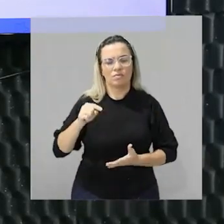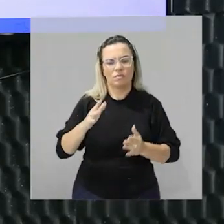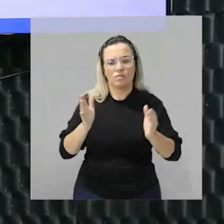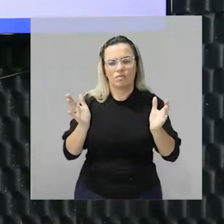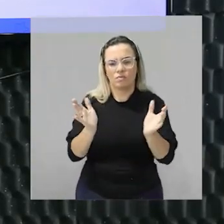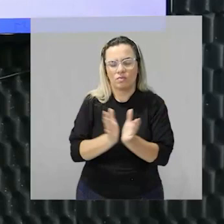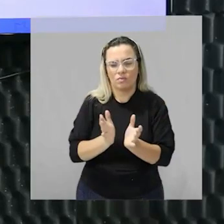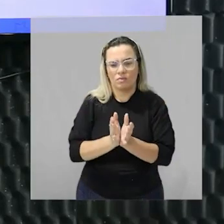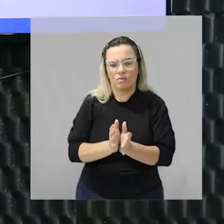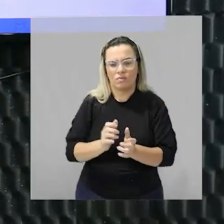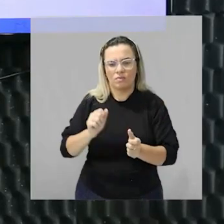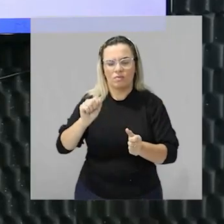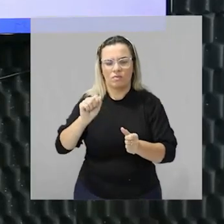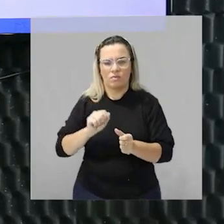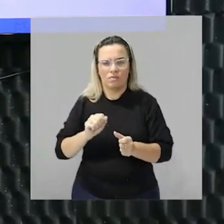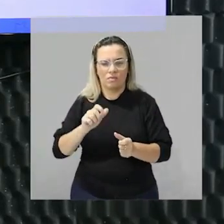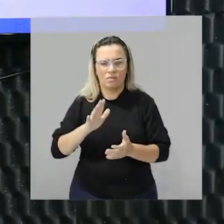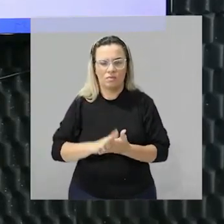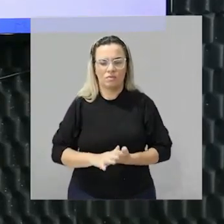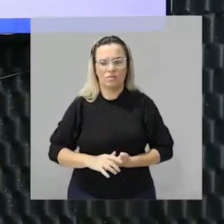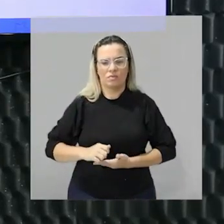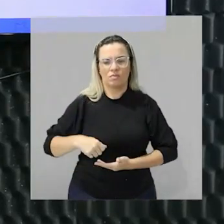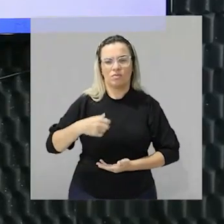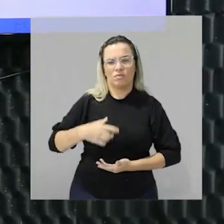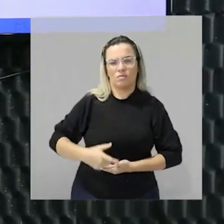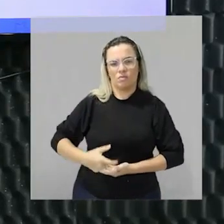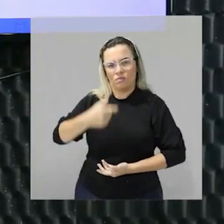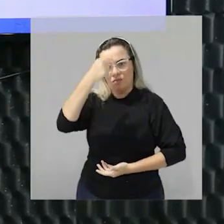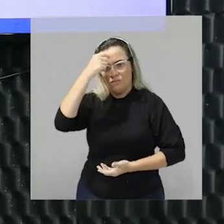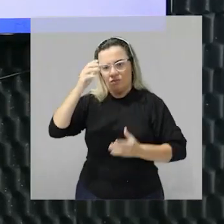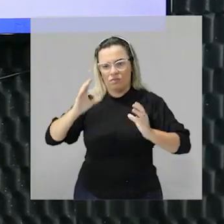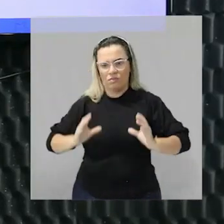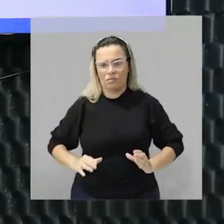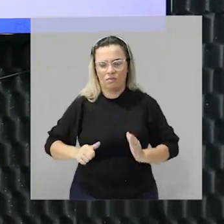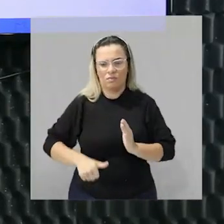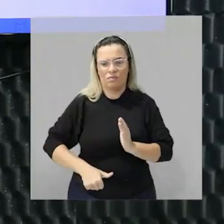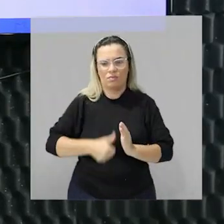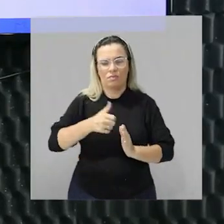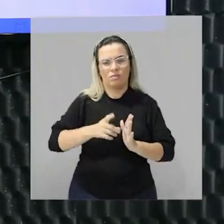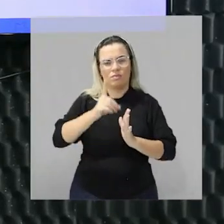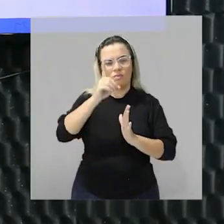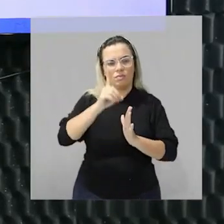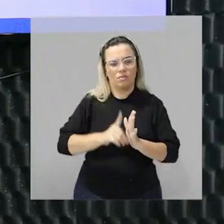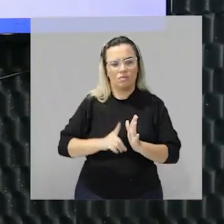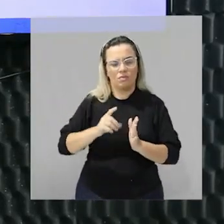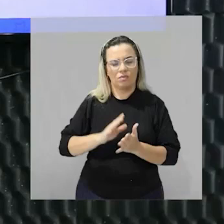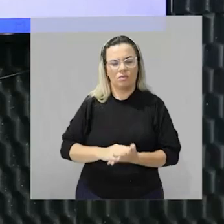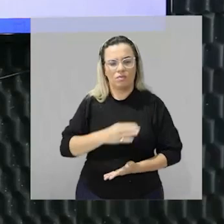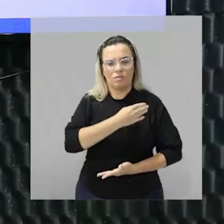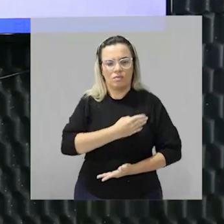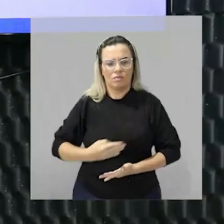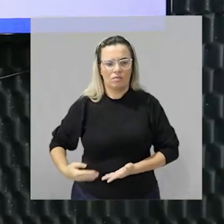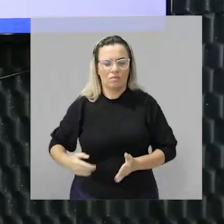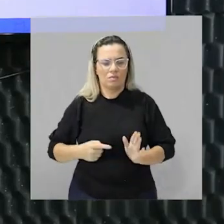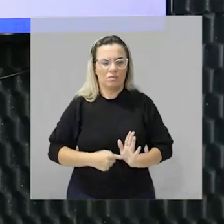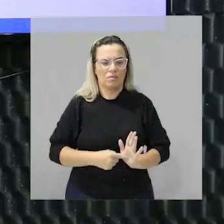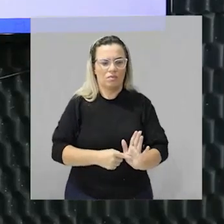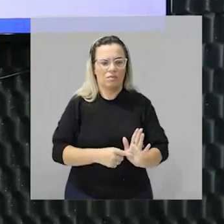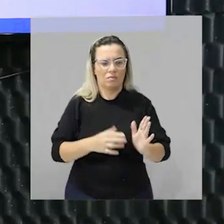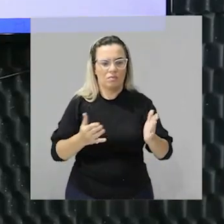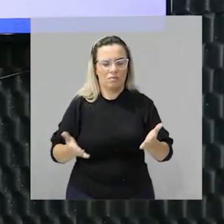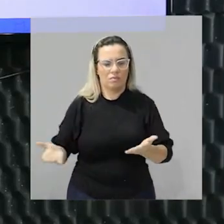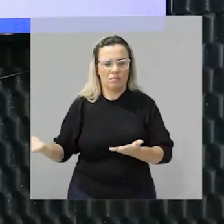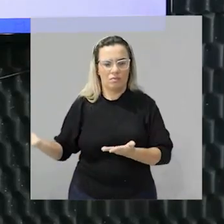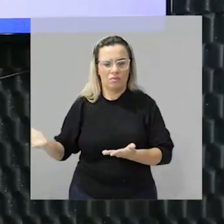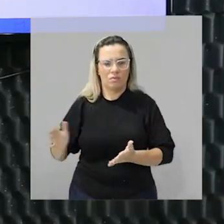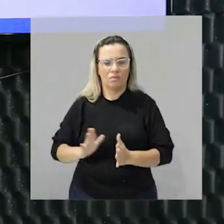esses grupos exerceram a cidadania, nas primeiras décadas do regime político mencionado, foi o quê?